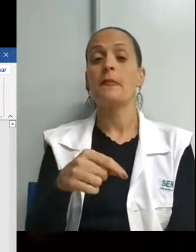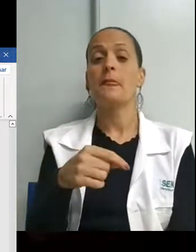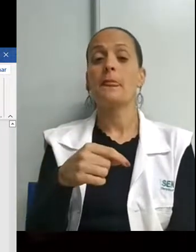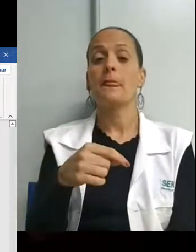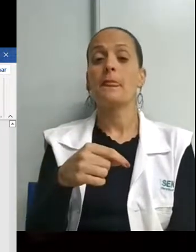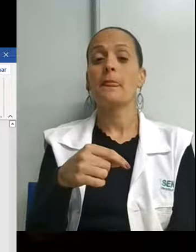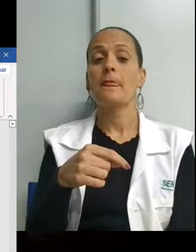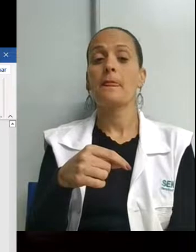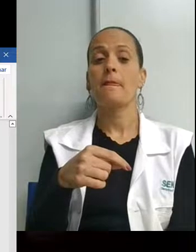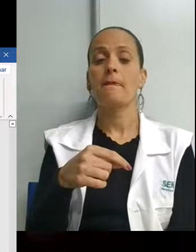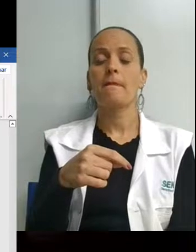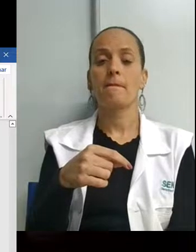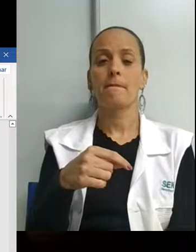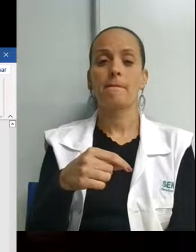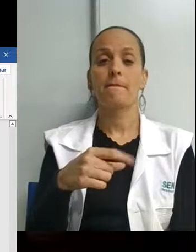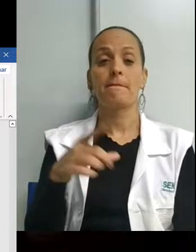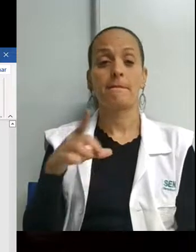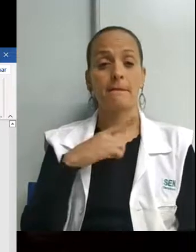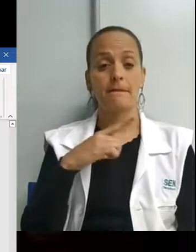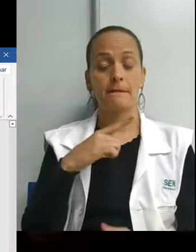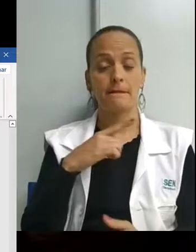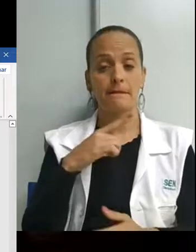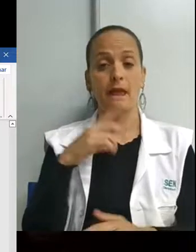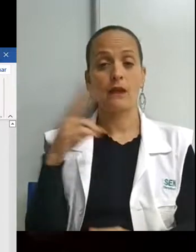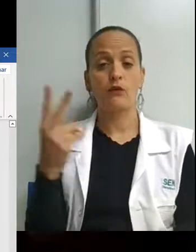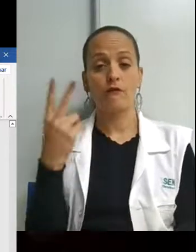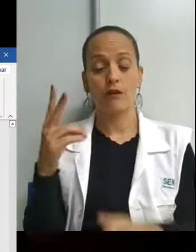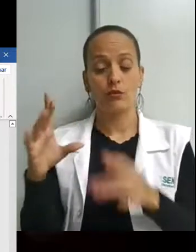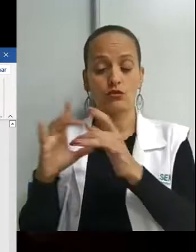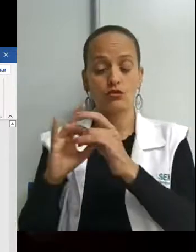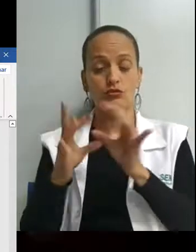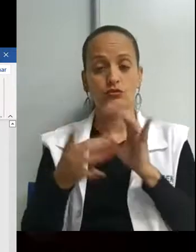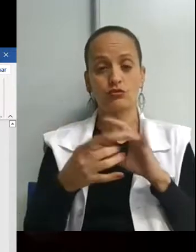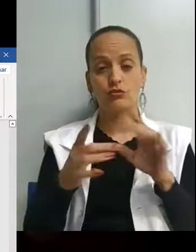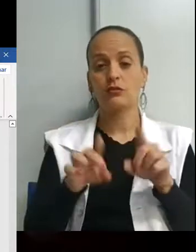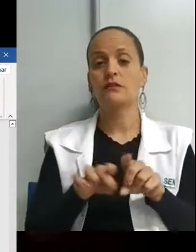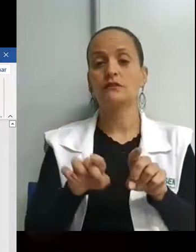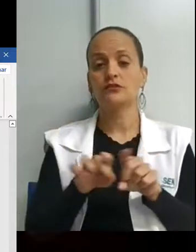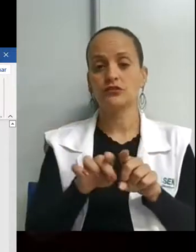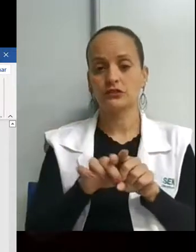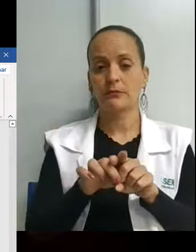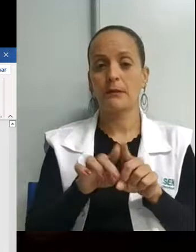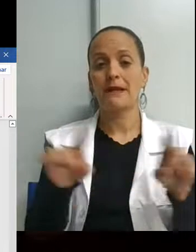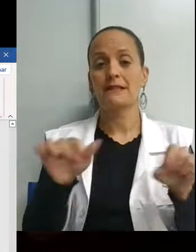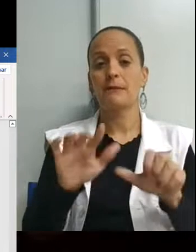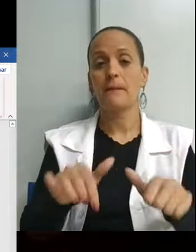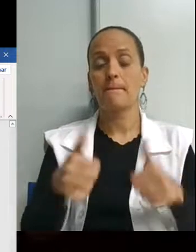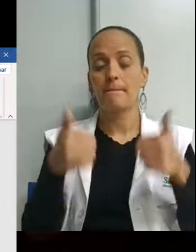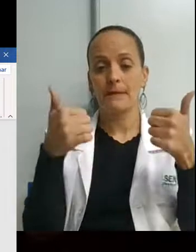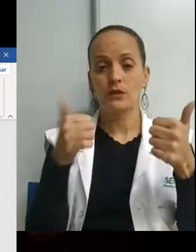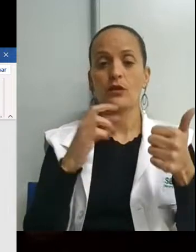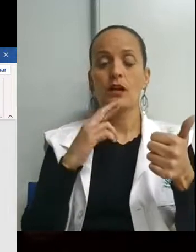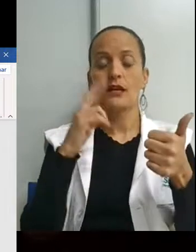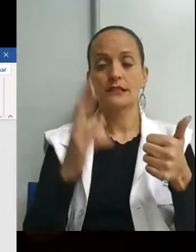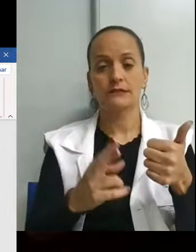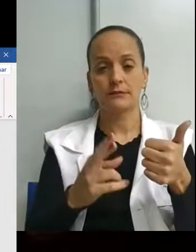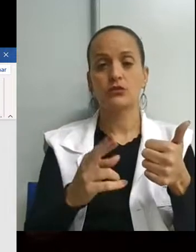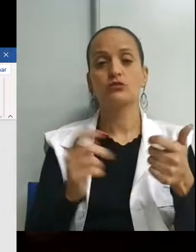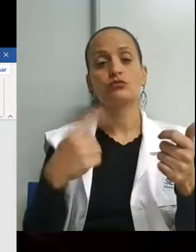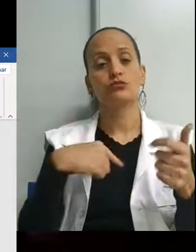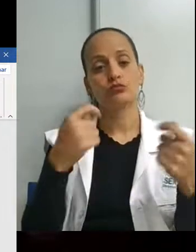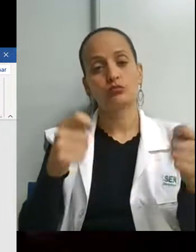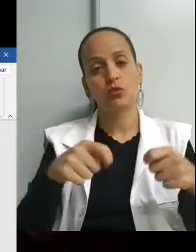De corrente, né? Então, que para poder, vamos dizer assim, melhorar a resposta, você pode calcular aqui a corrente também,